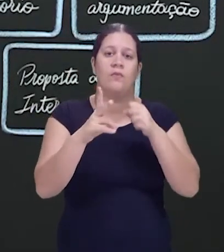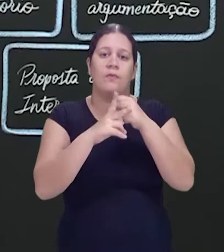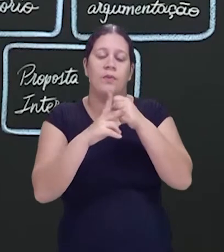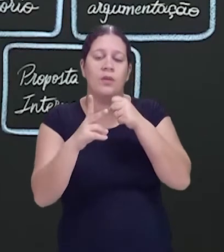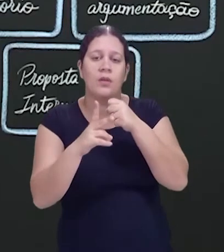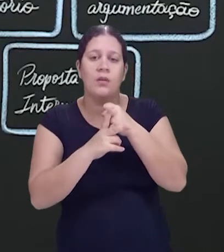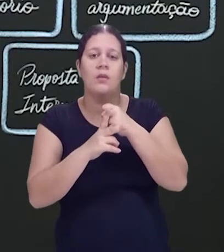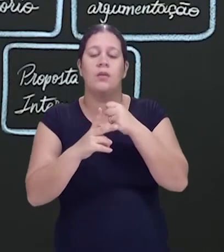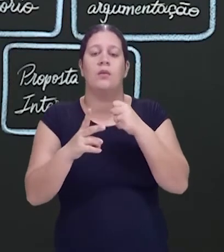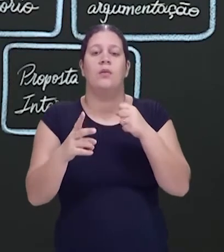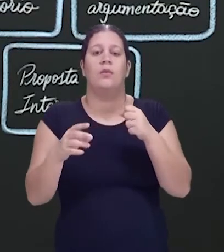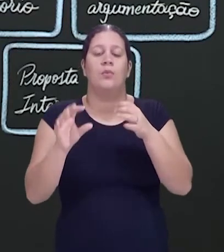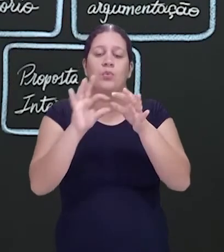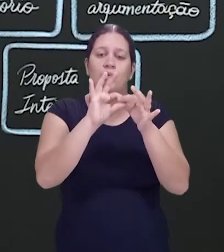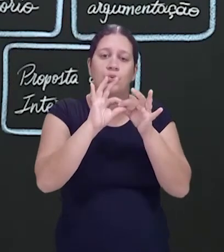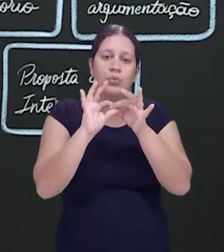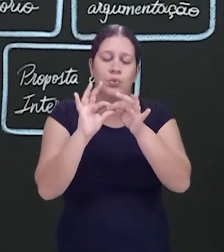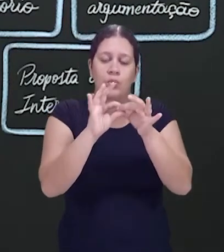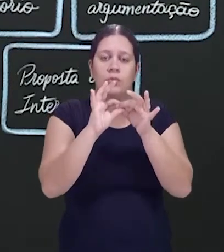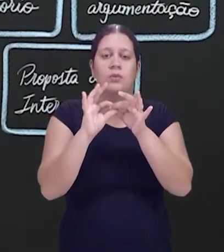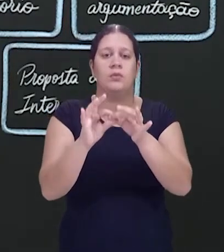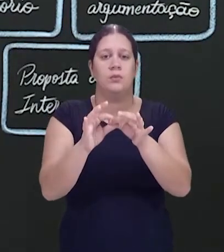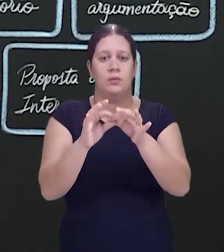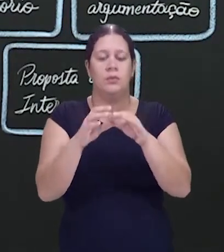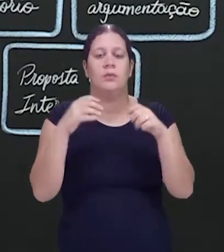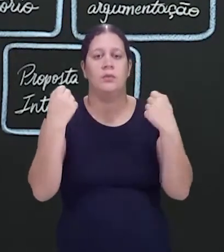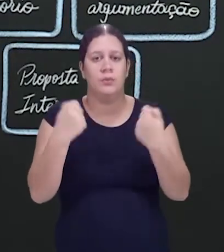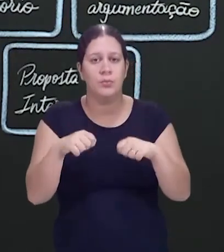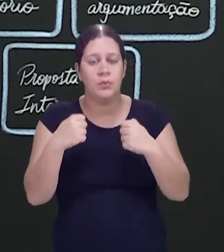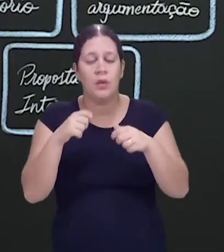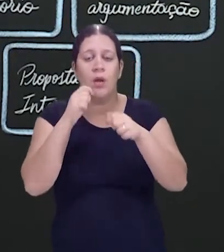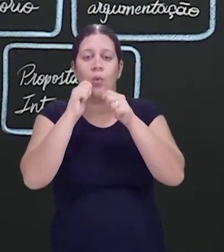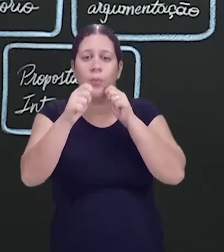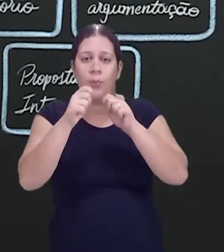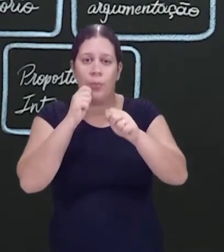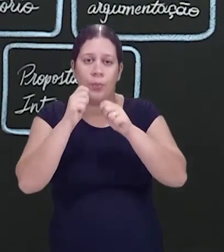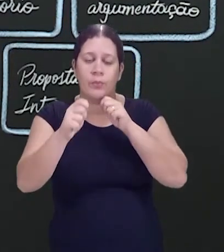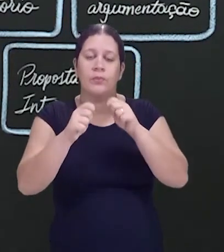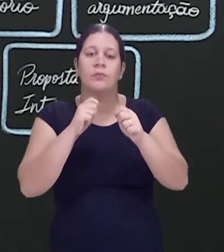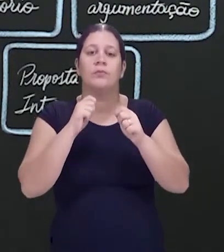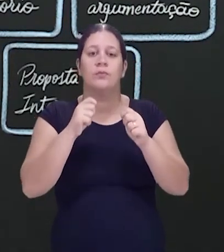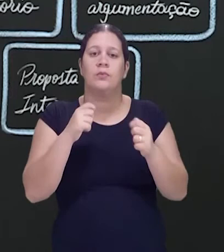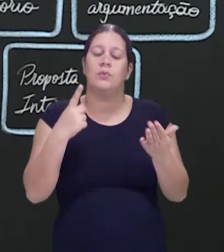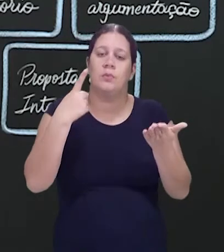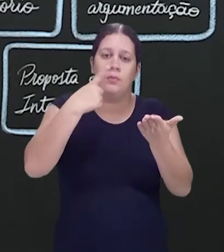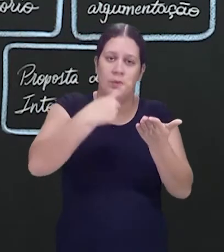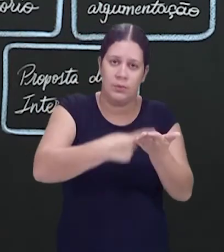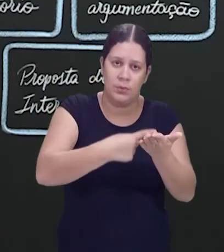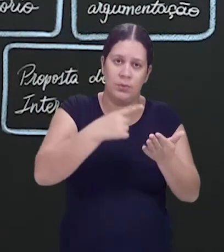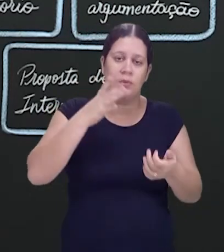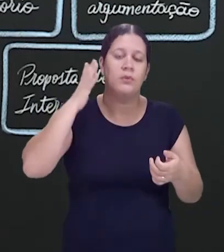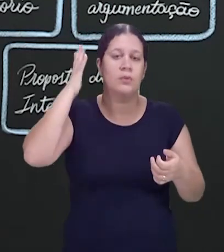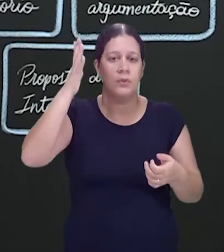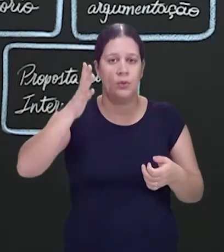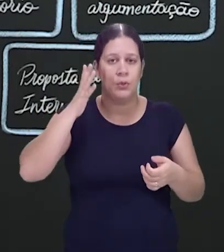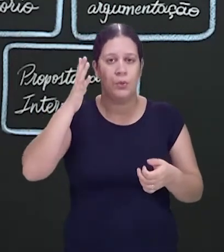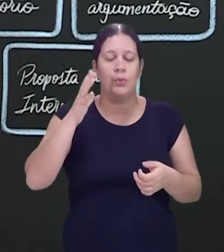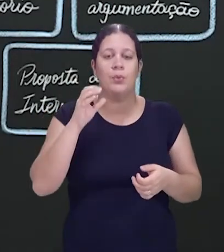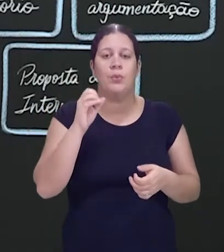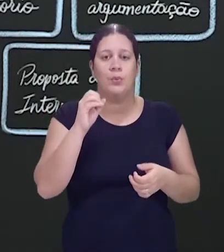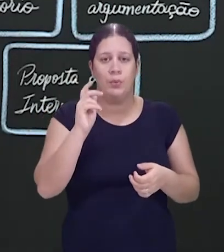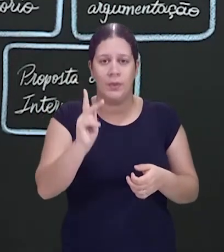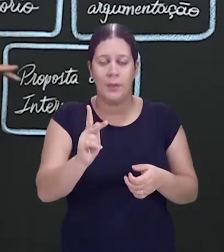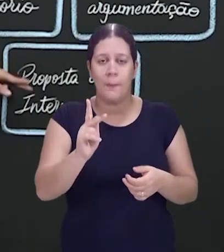advérbios, de conjunções, preposições, aqueles elementos que a gente chama de operadores argumentativos, marcadores discursivos,